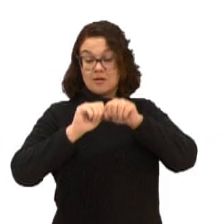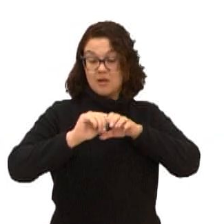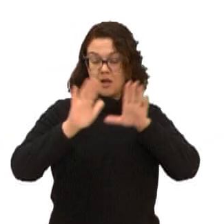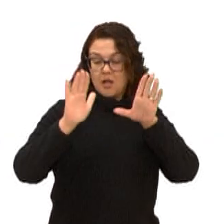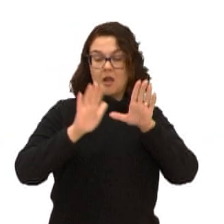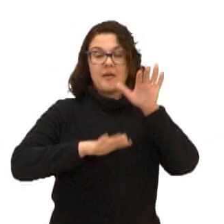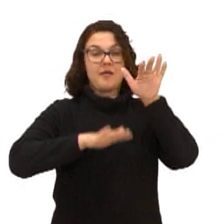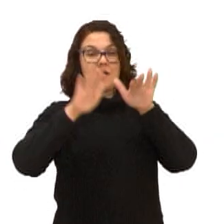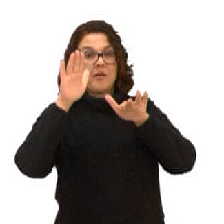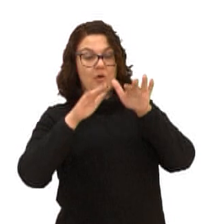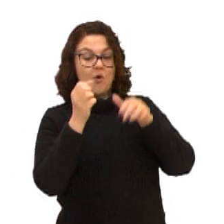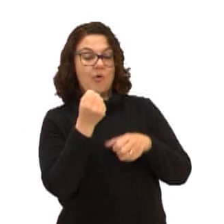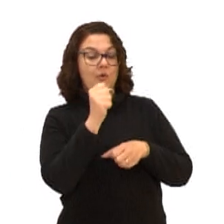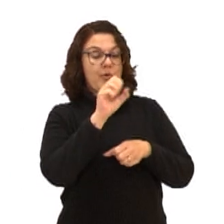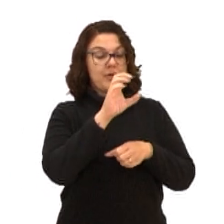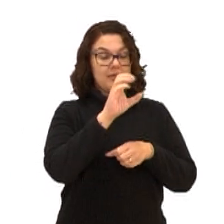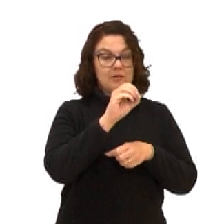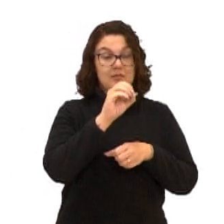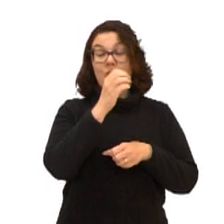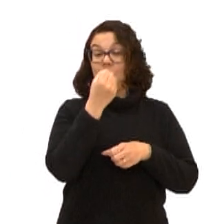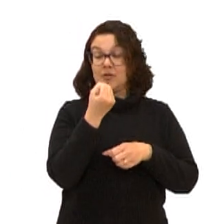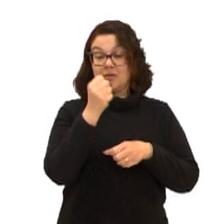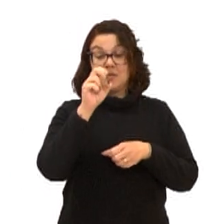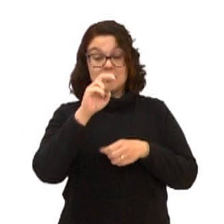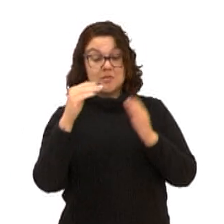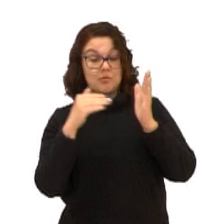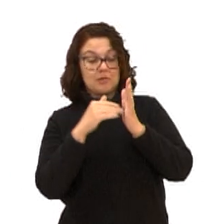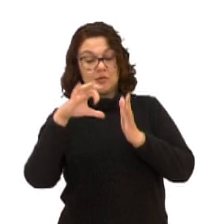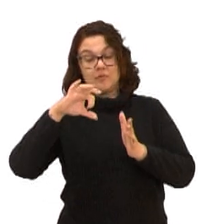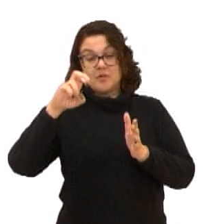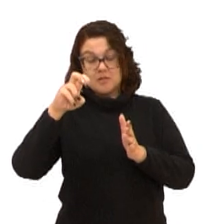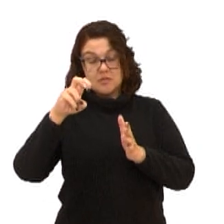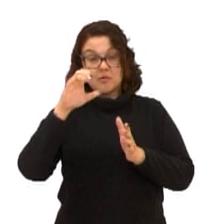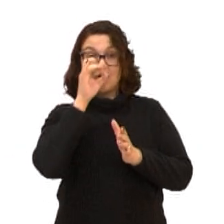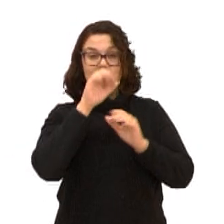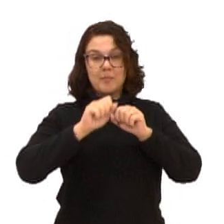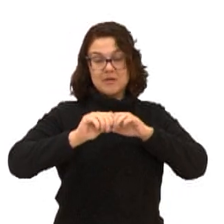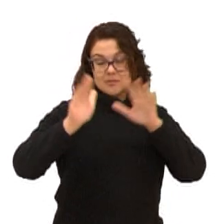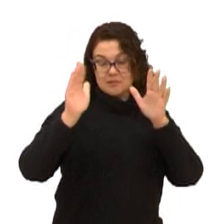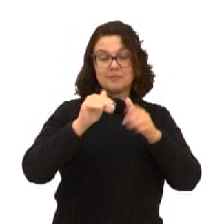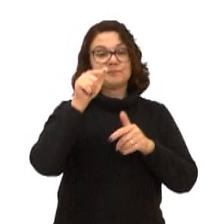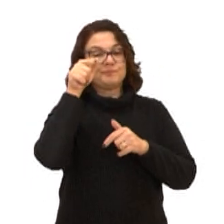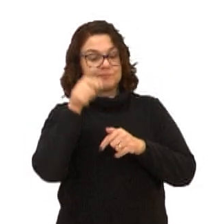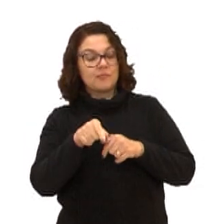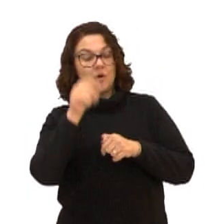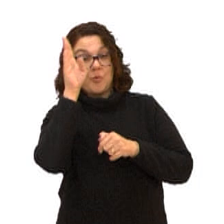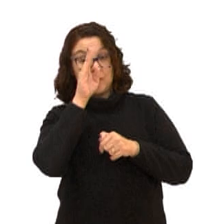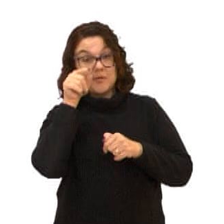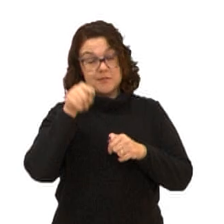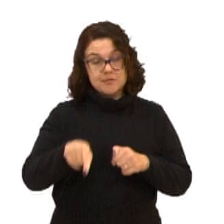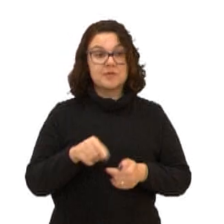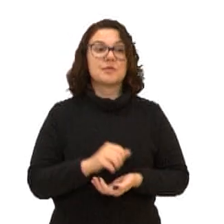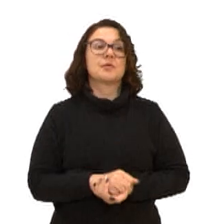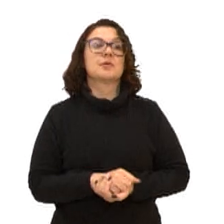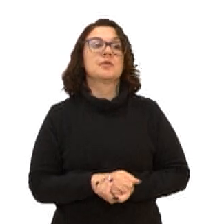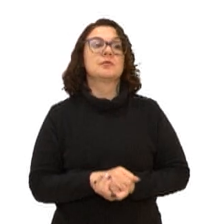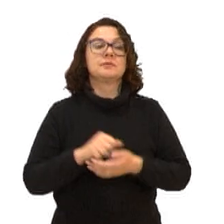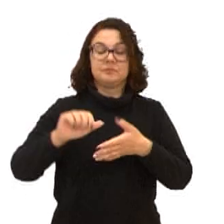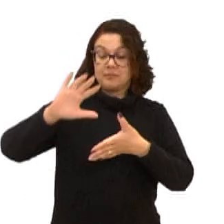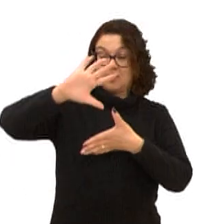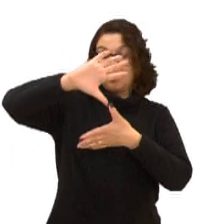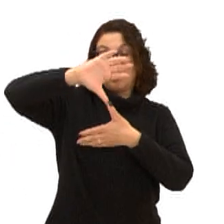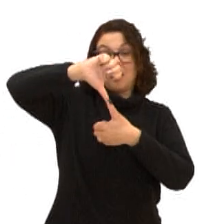de alfabetização entre 85% e 95%, né? Que inclusive nós temos aqui o Brasil,